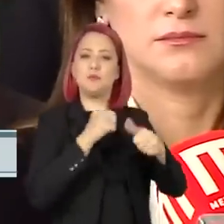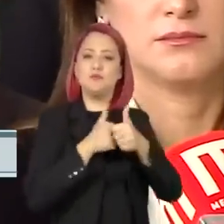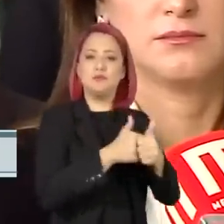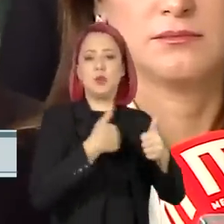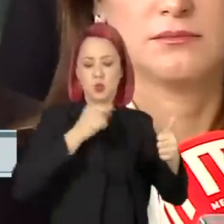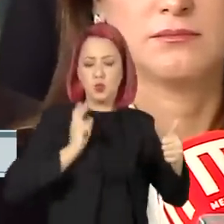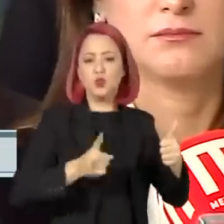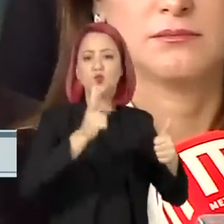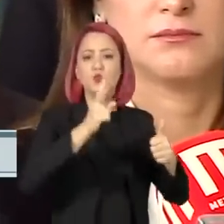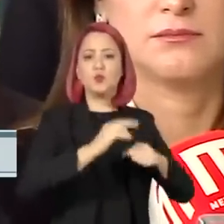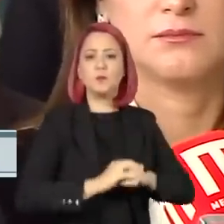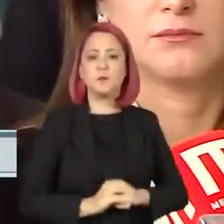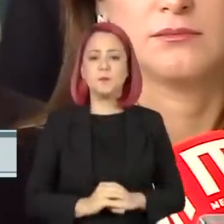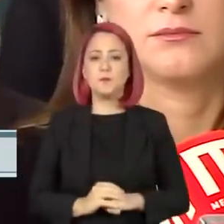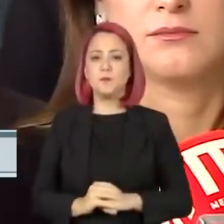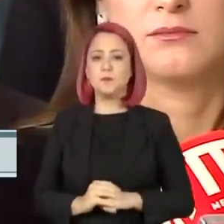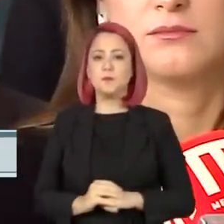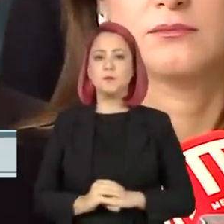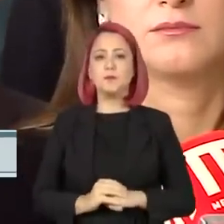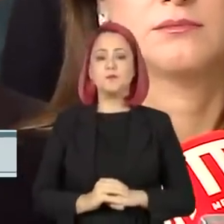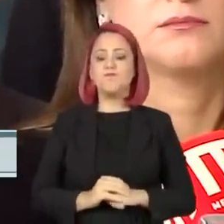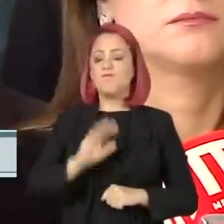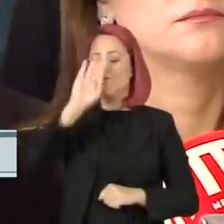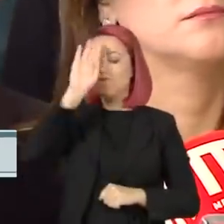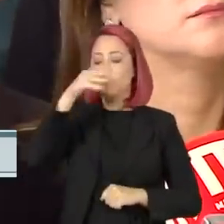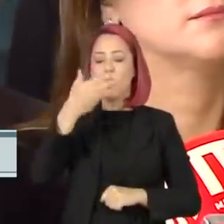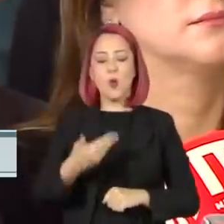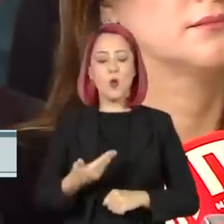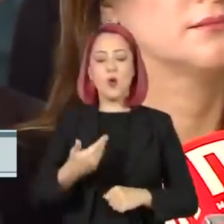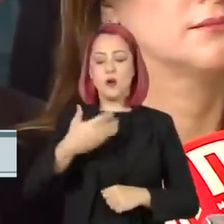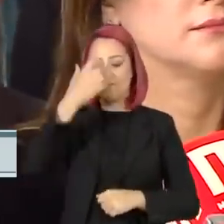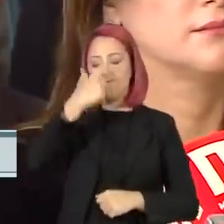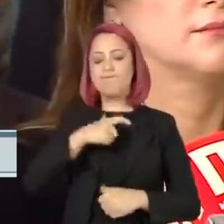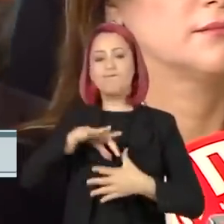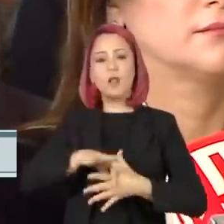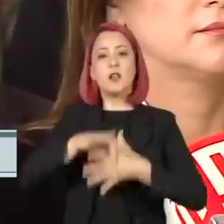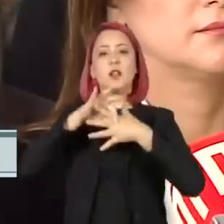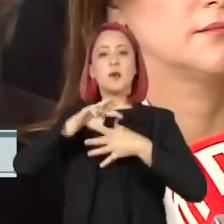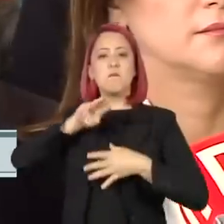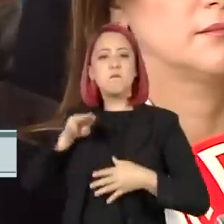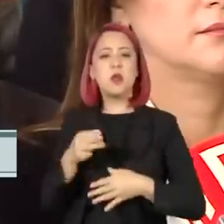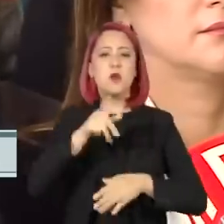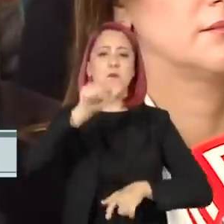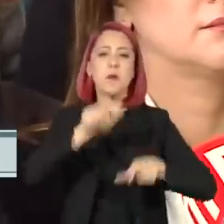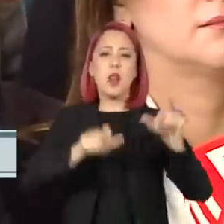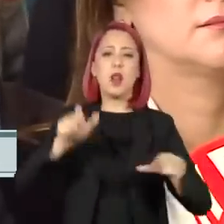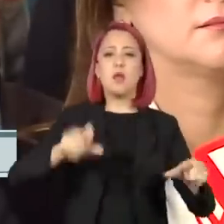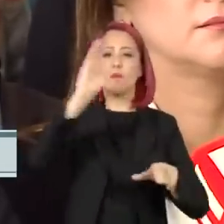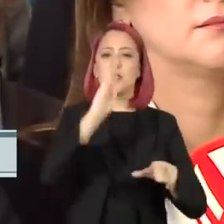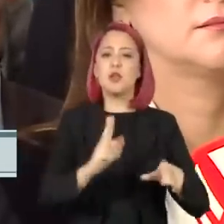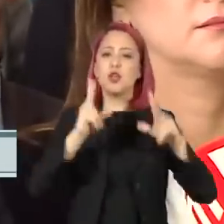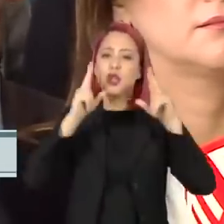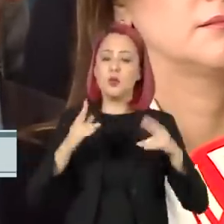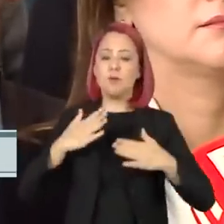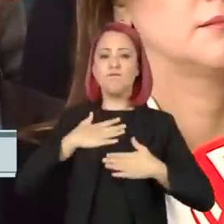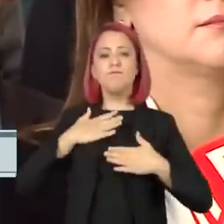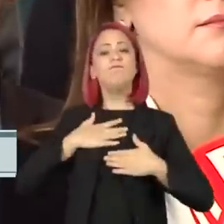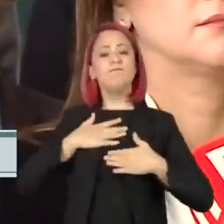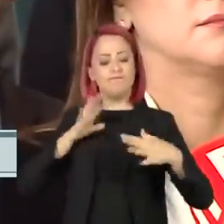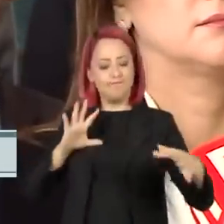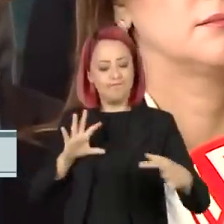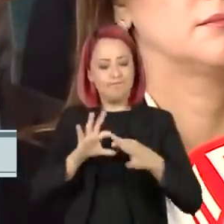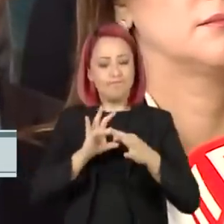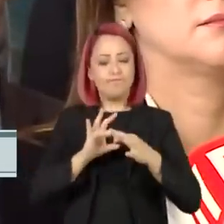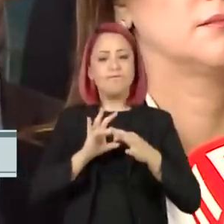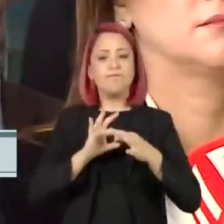Constituição. É uma honra ser o líder de milhões de brasileiros que, como eu, defendem a